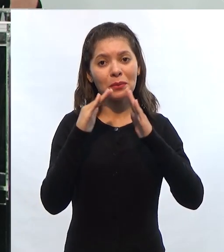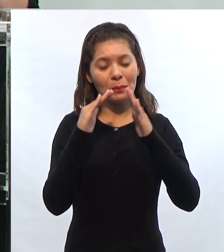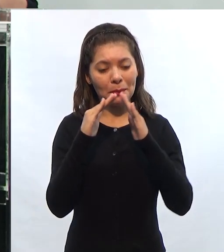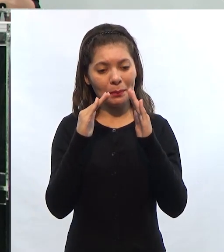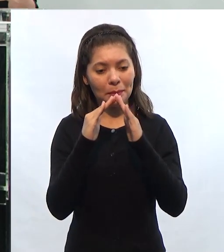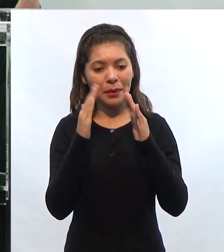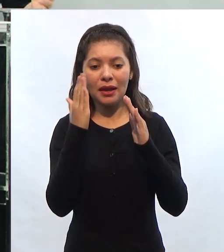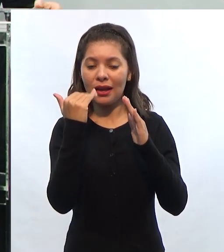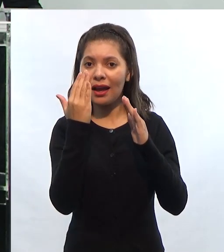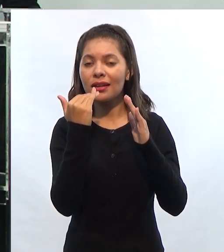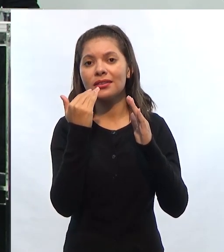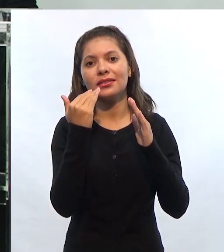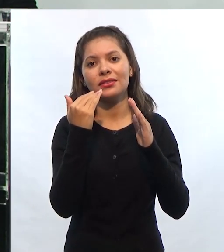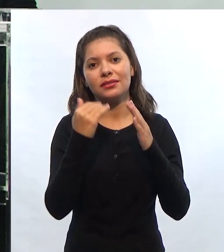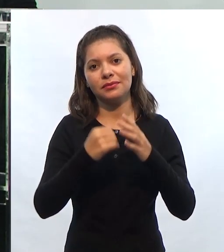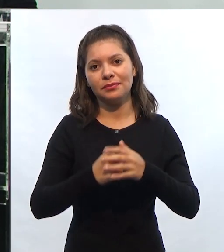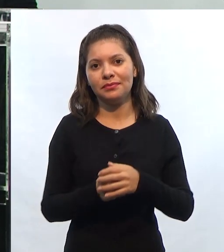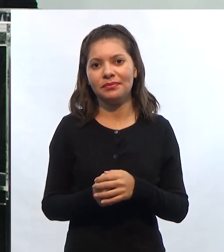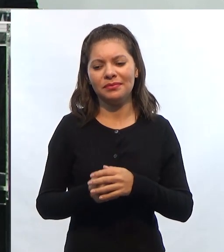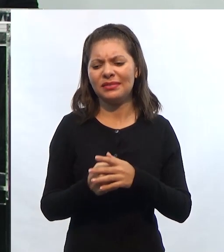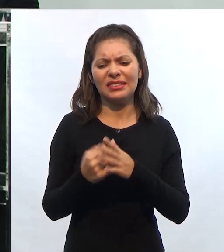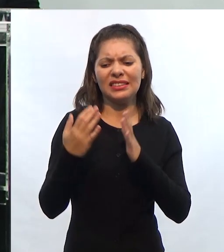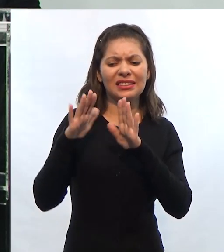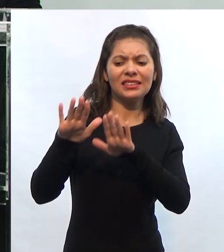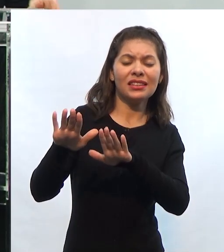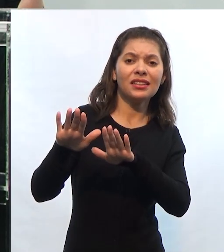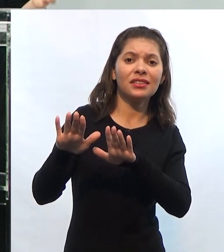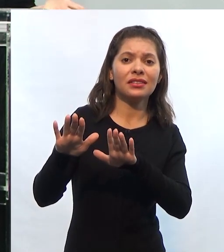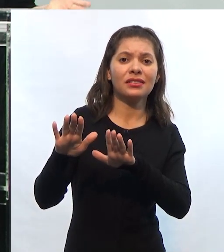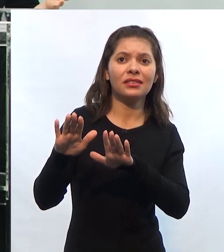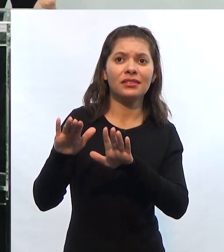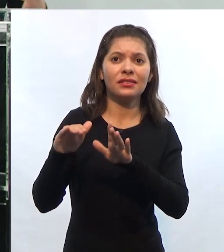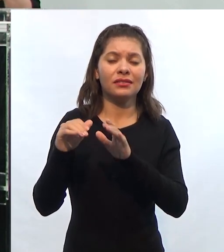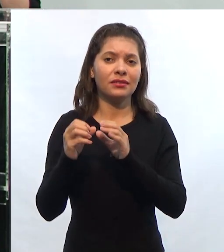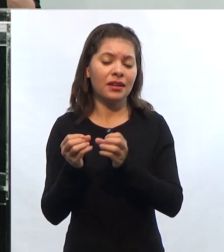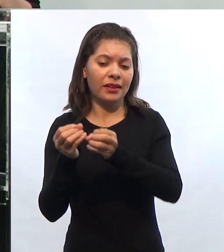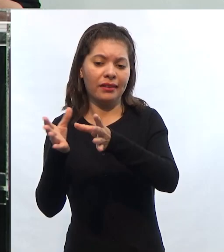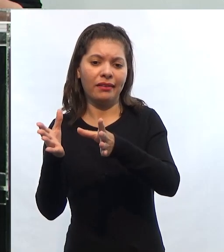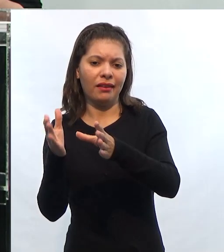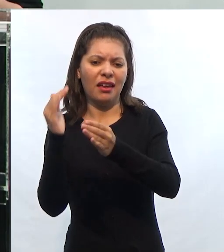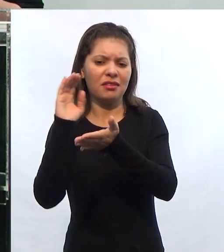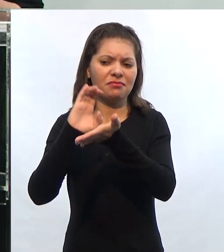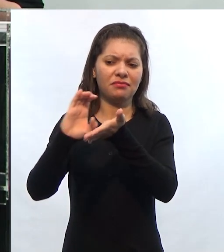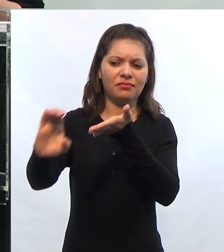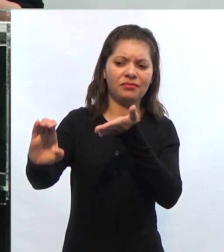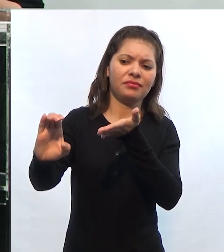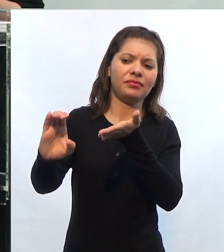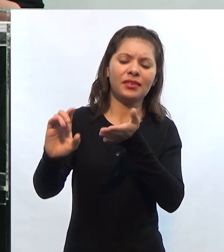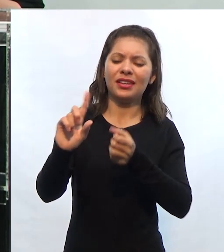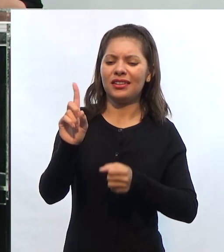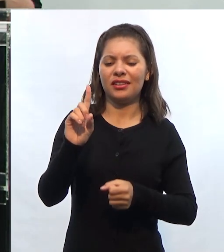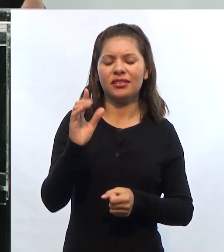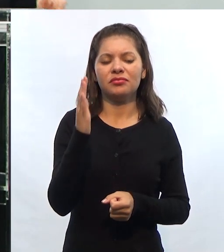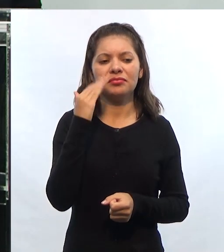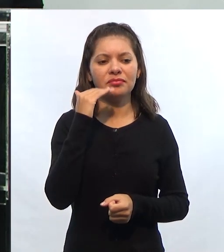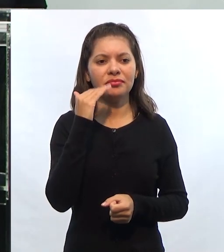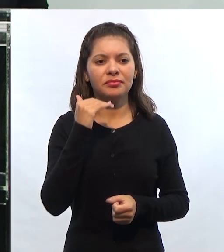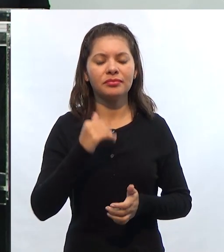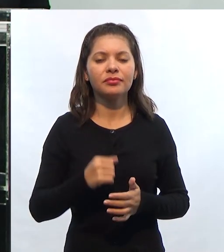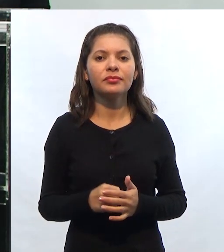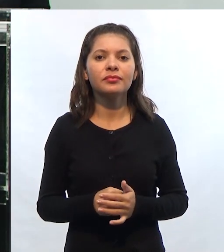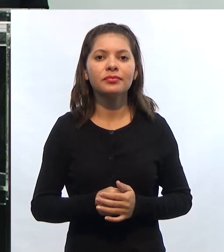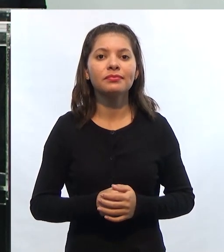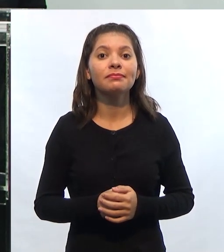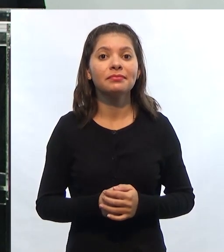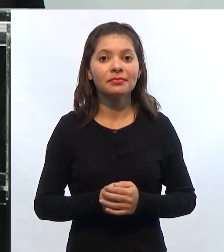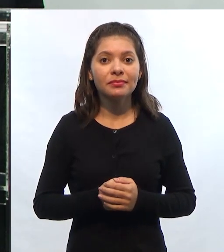não aceitaram aquele tipo de oferta de fast food. E eles não conseguiram se estabelecer muito bem lá, não tiveram muito sucesso